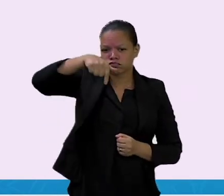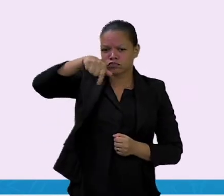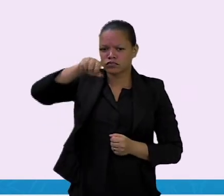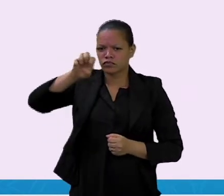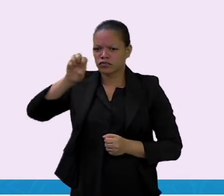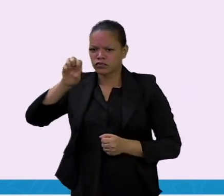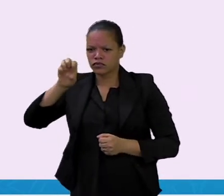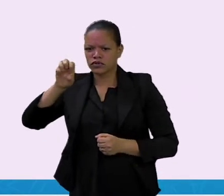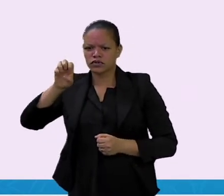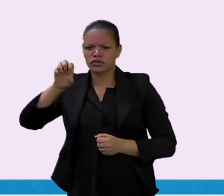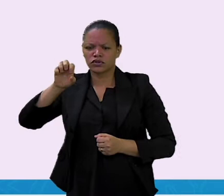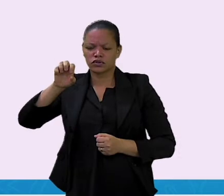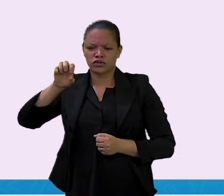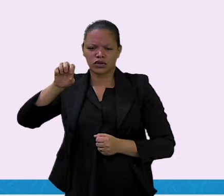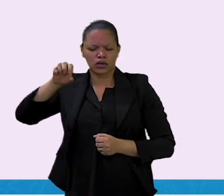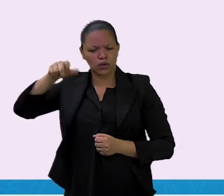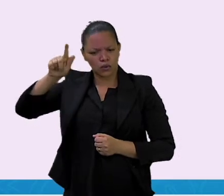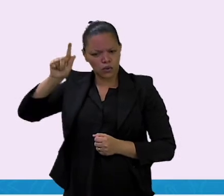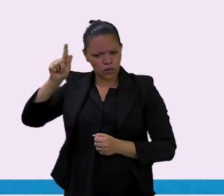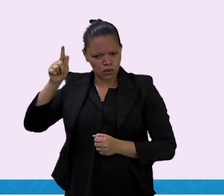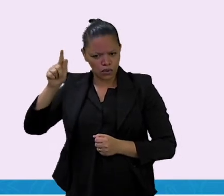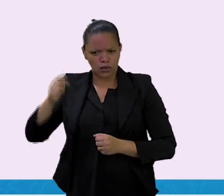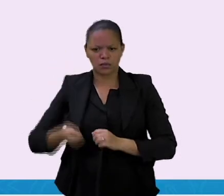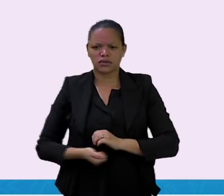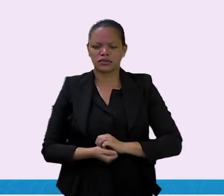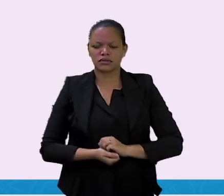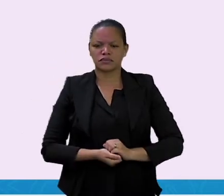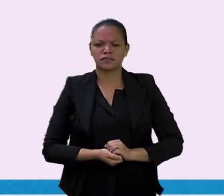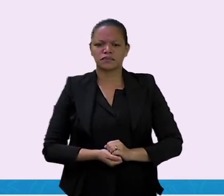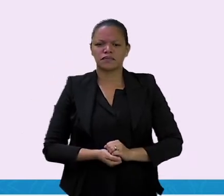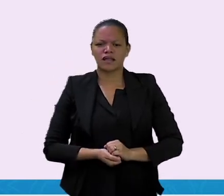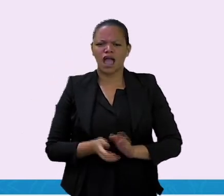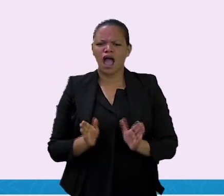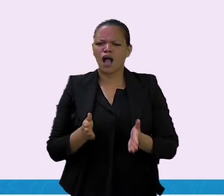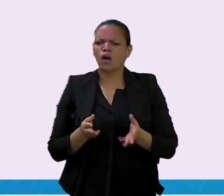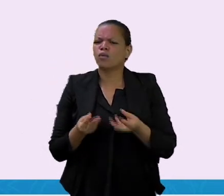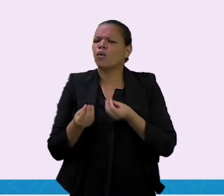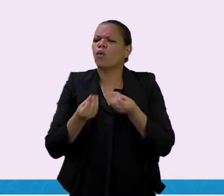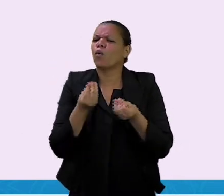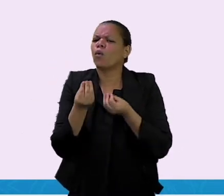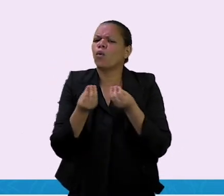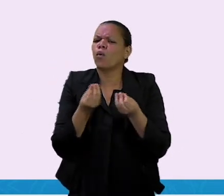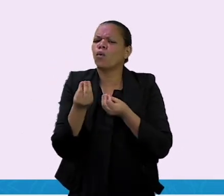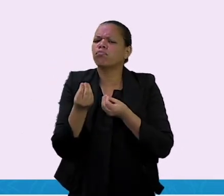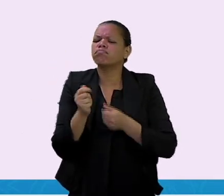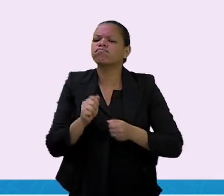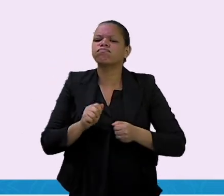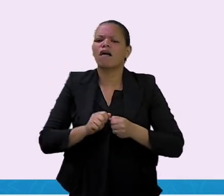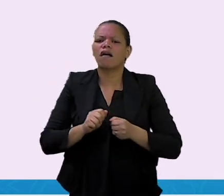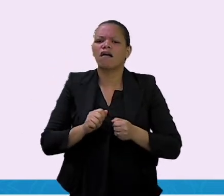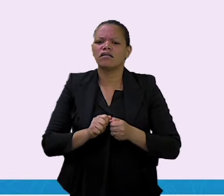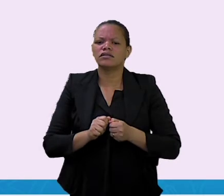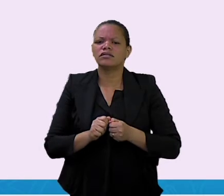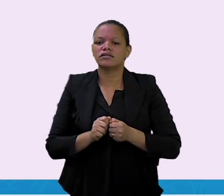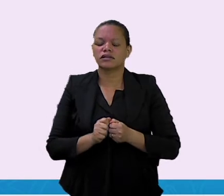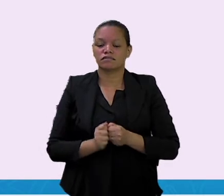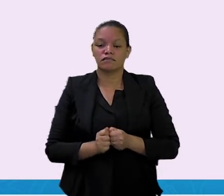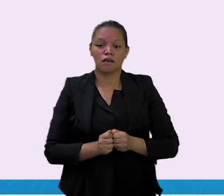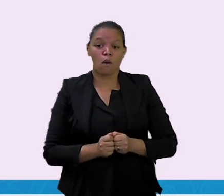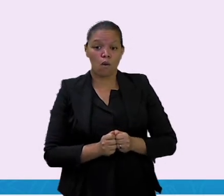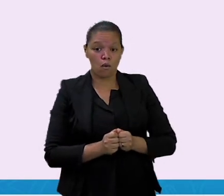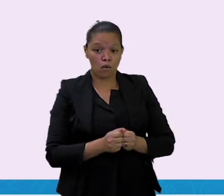375 gramas. Modo de fazer esta receita. Bolo. Bata tudo no